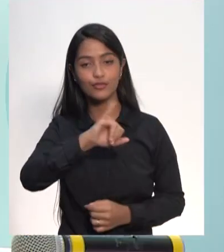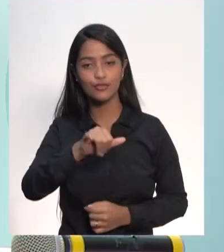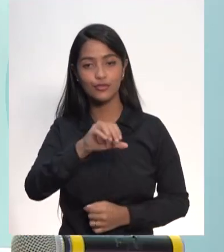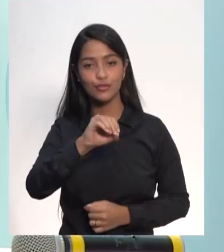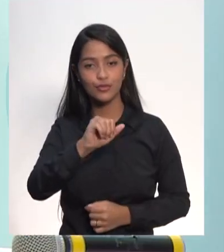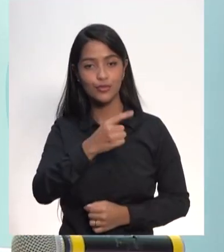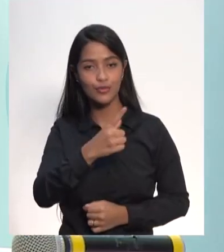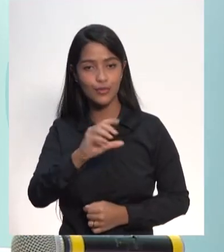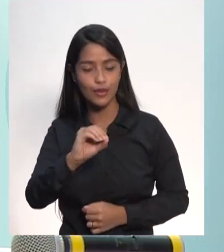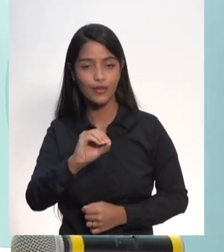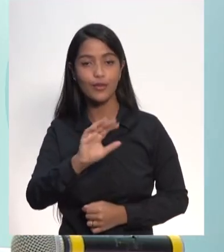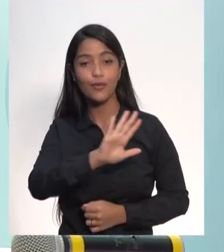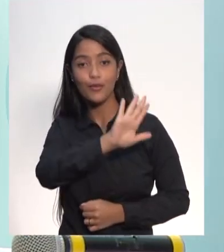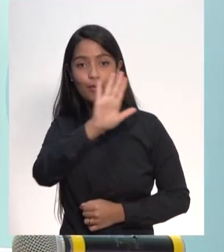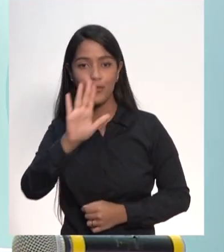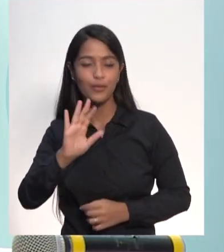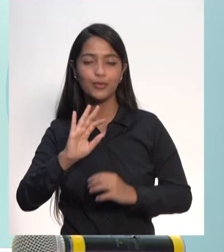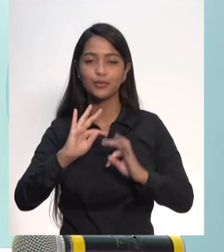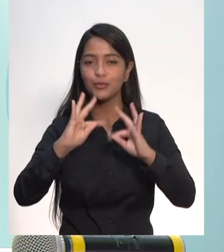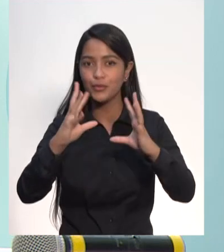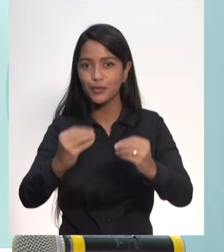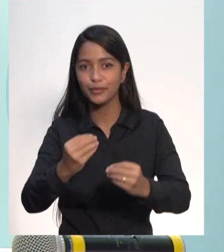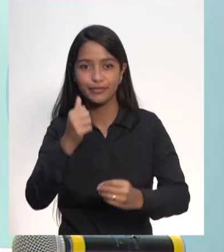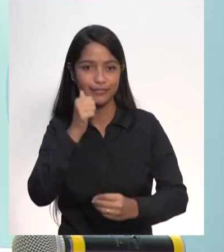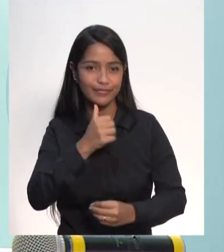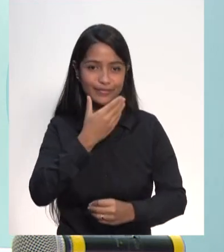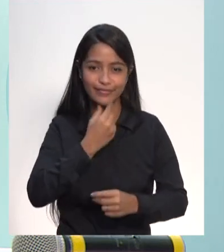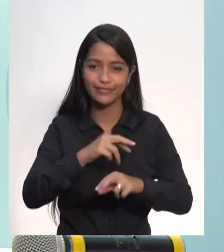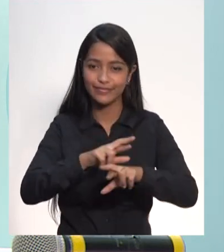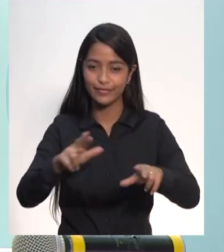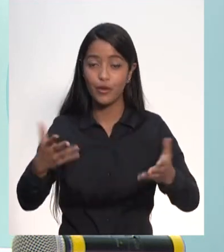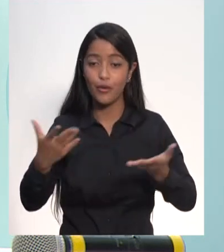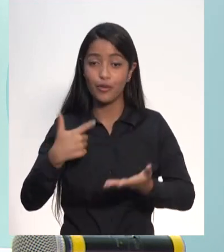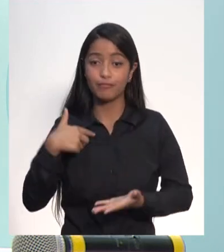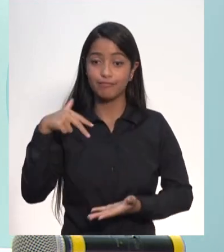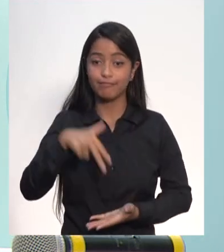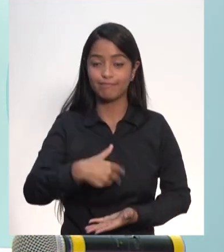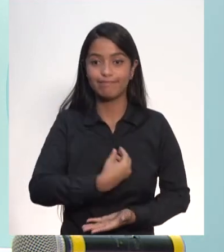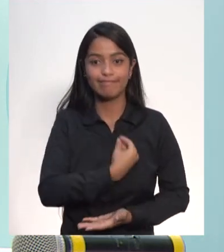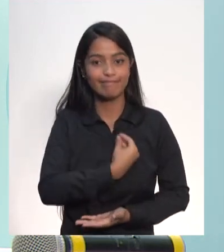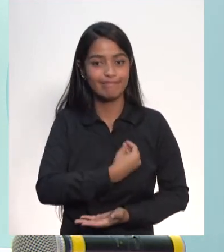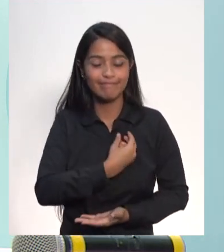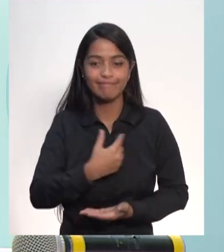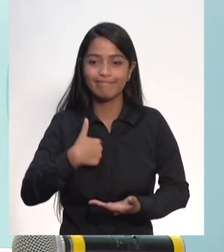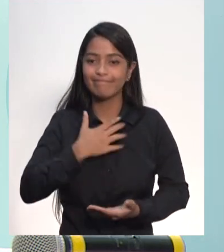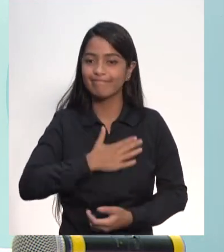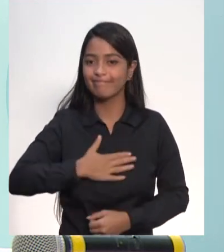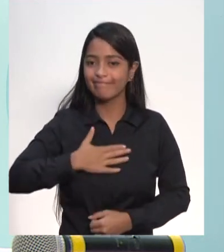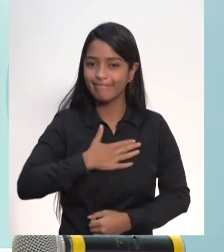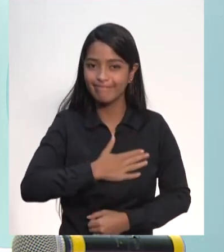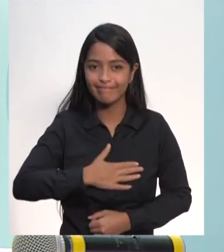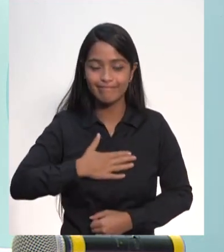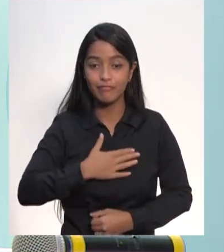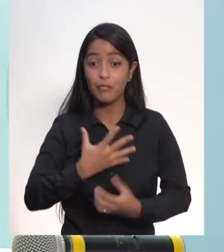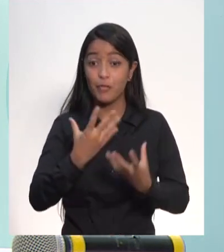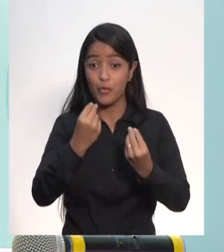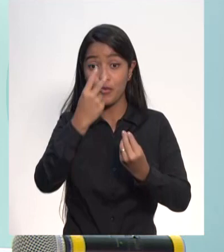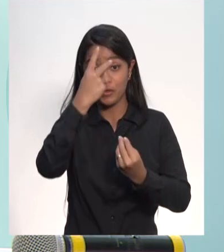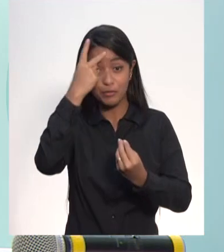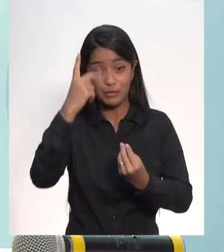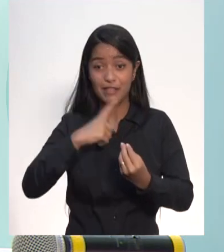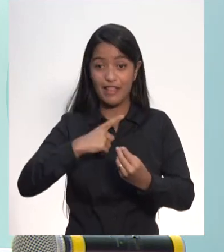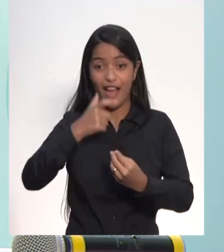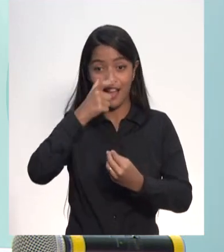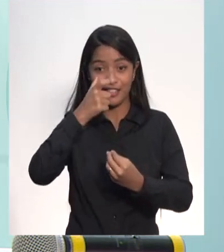a todos, a todas. É um grande prazer estar aqui nesse ATPC super coletivo, porque a gente está falando com um monte de gente